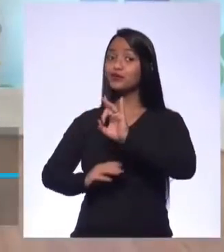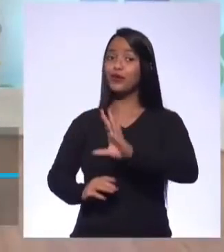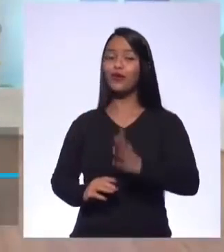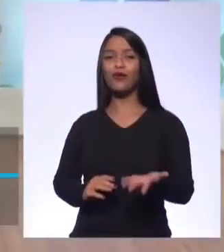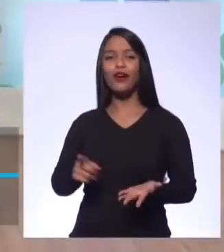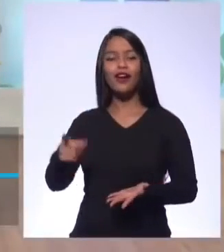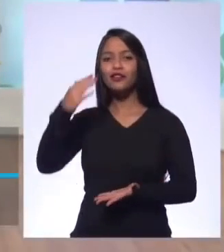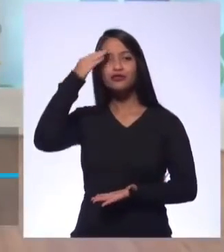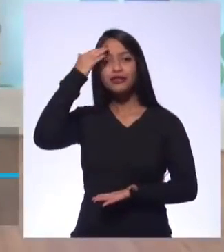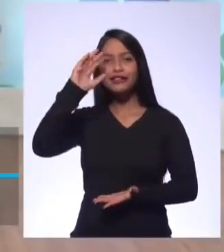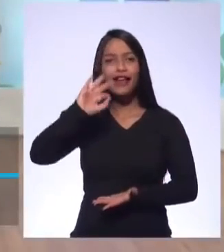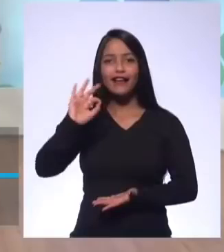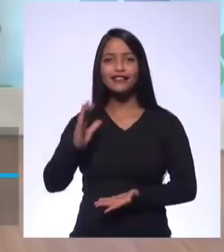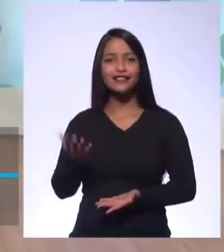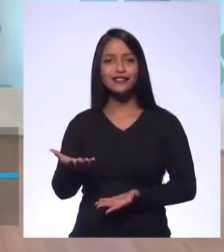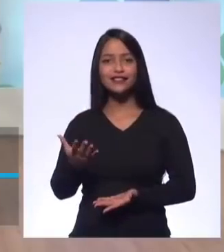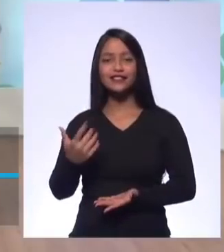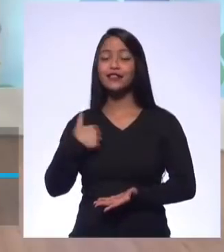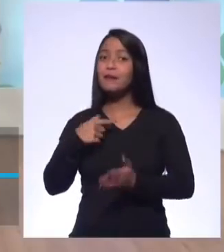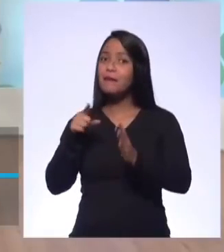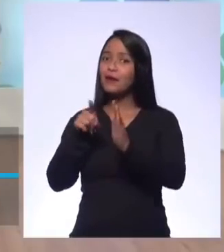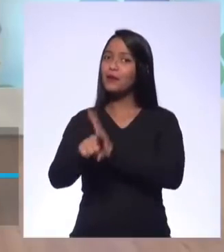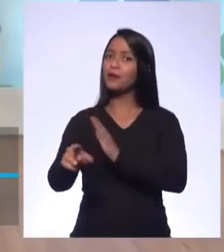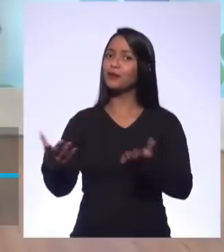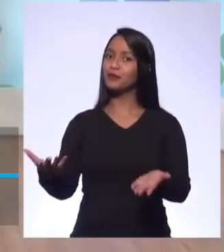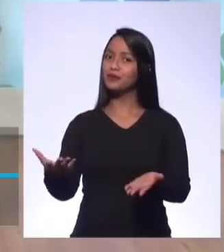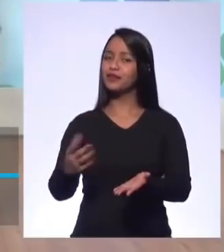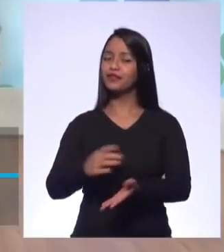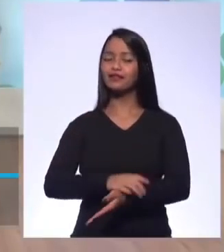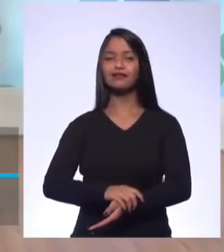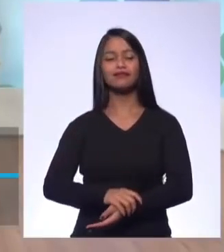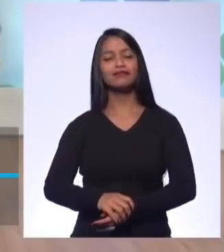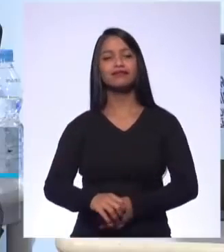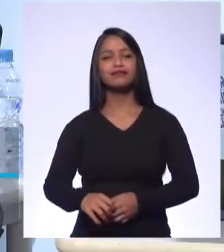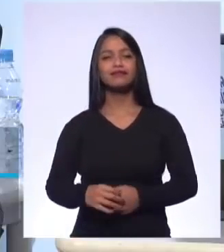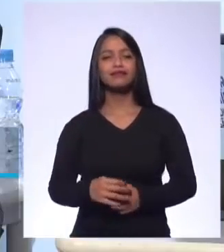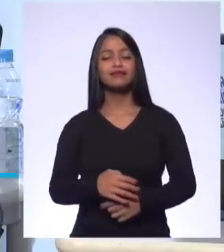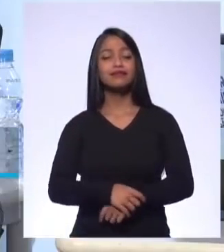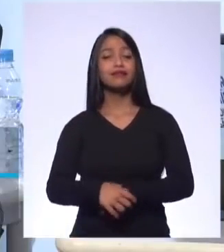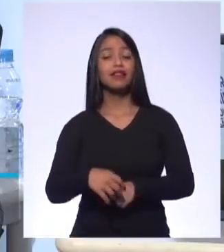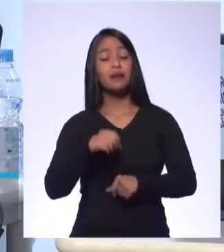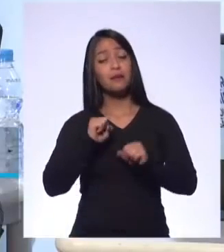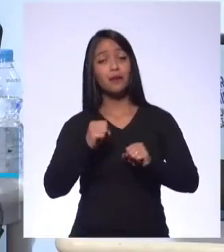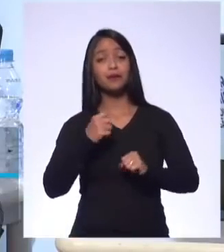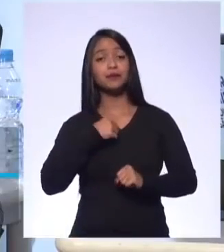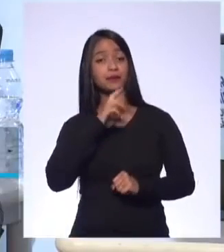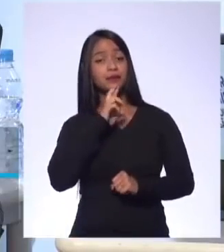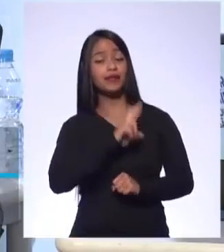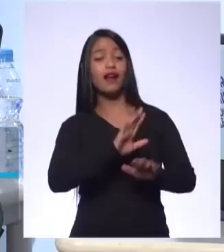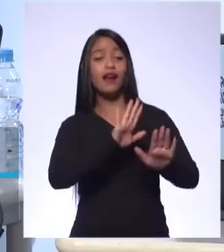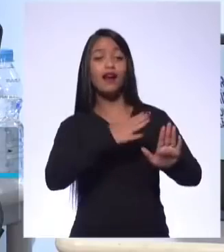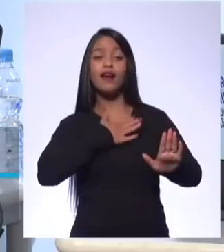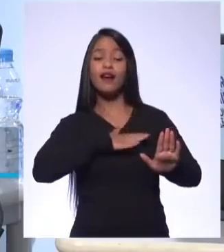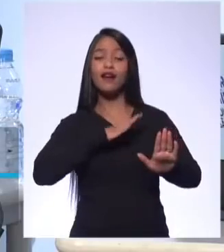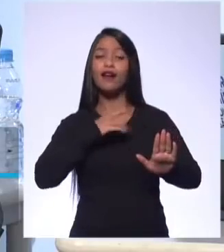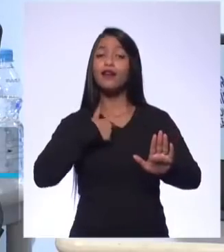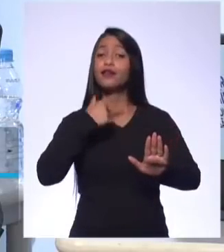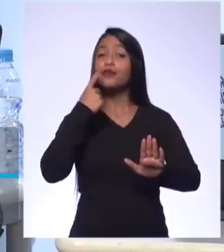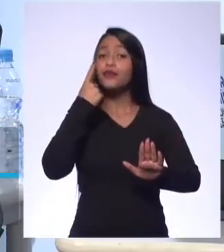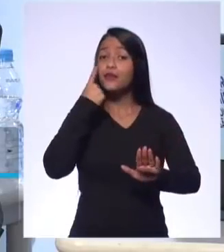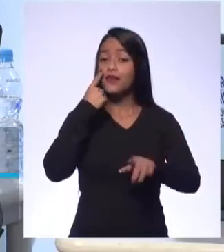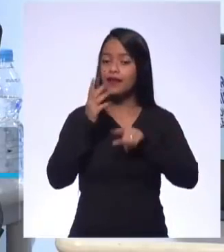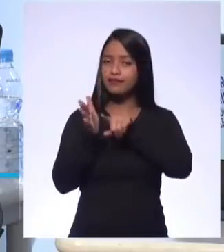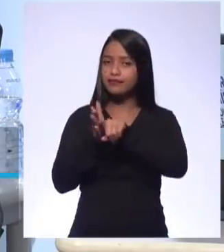entende o bagulho. Eu tô perguntando. O bagulho já mudou. Aí eu poderia responder, eu vou verificar e te informo